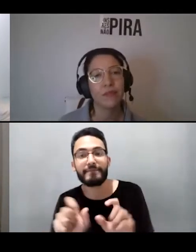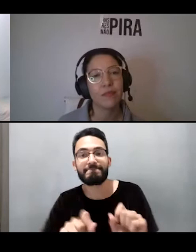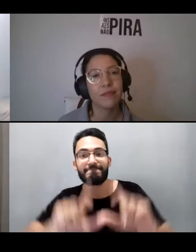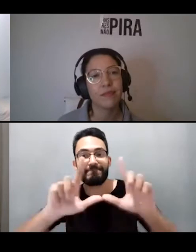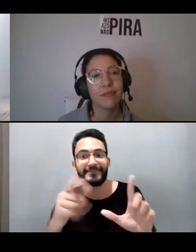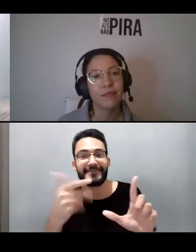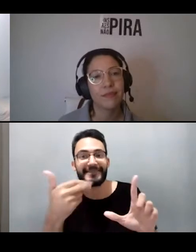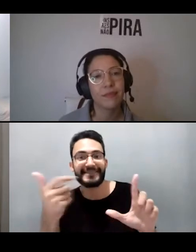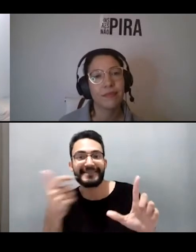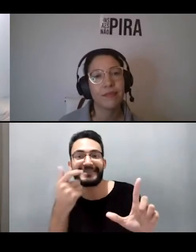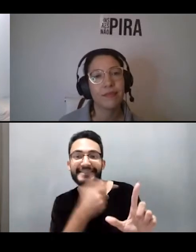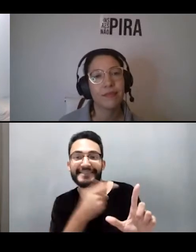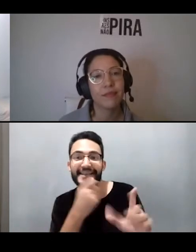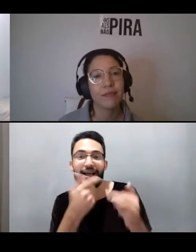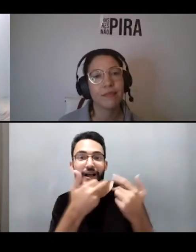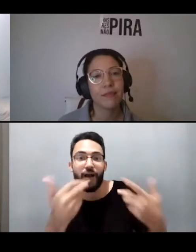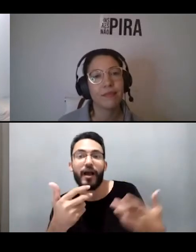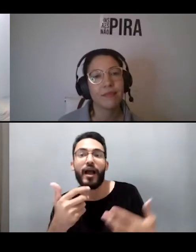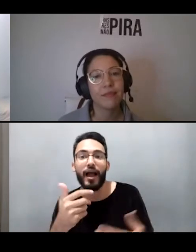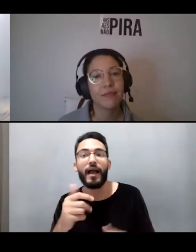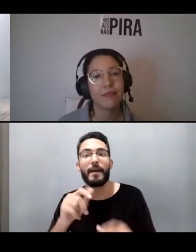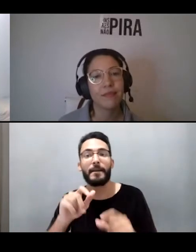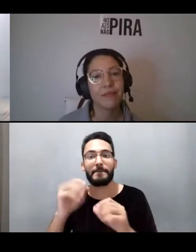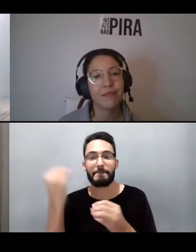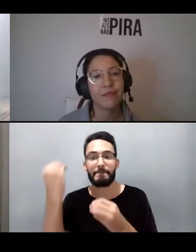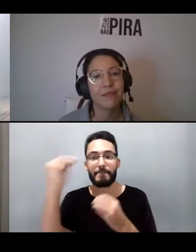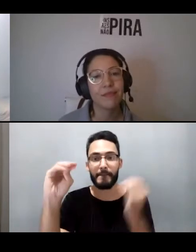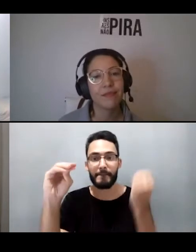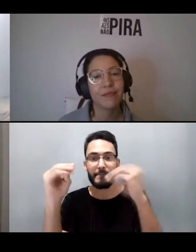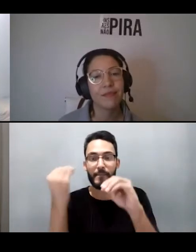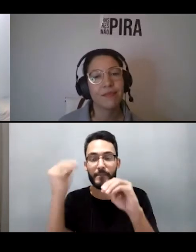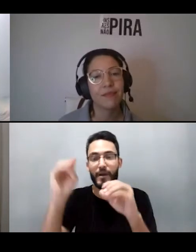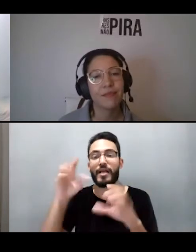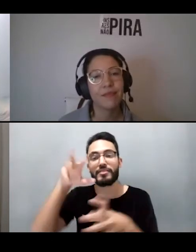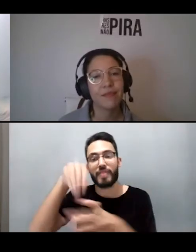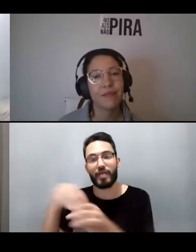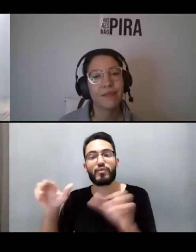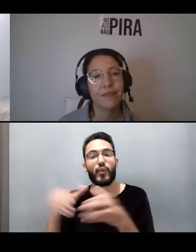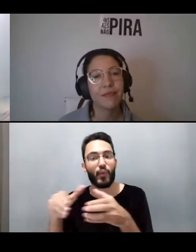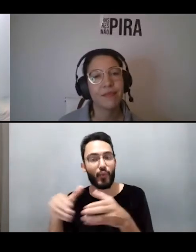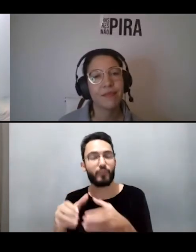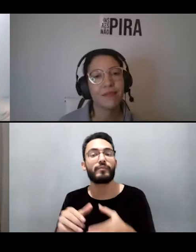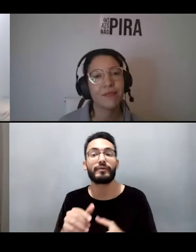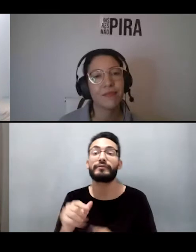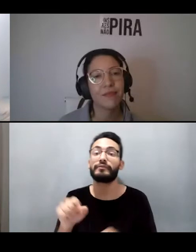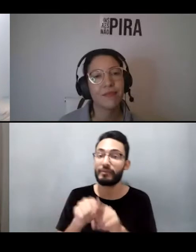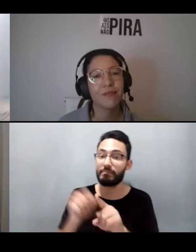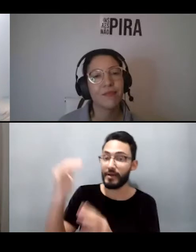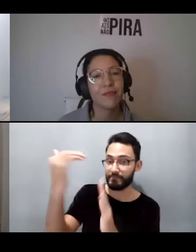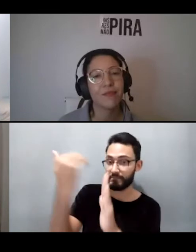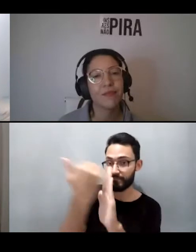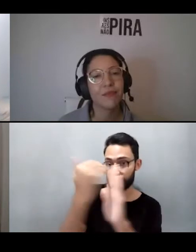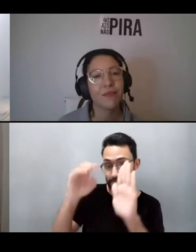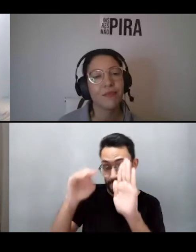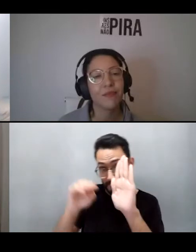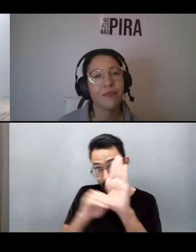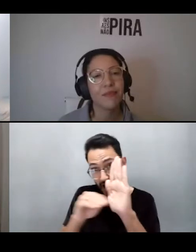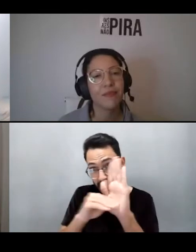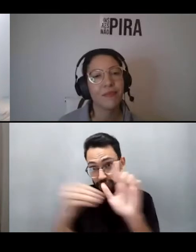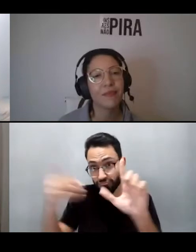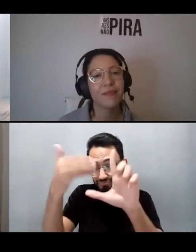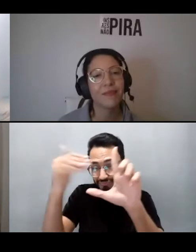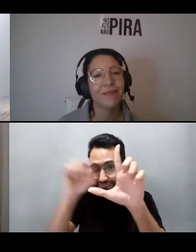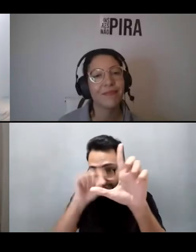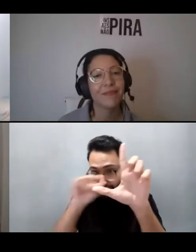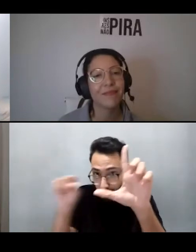aos comentários, publicações dentro dos grupos. E aqui embaixo, focando aí no top 3, a